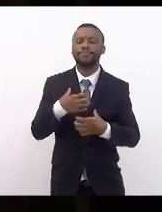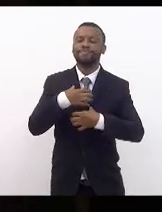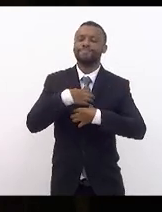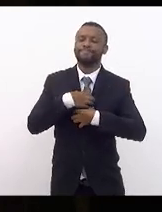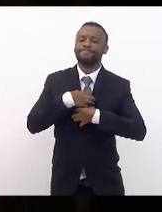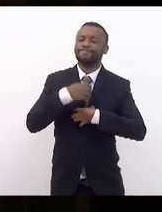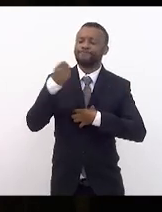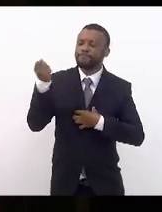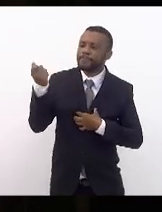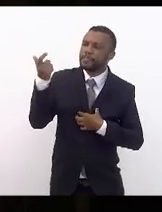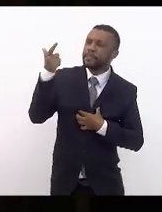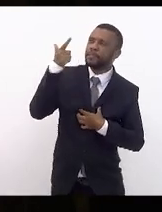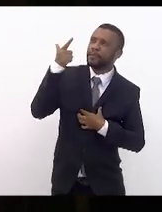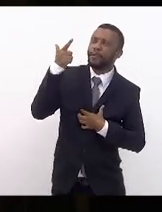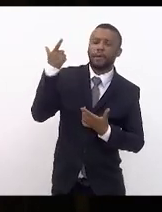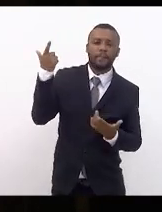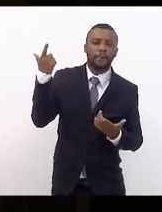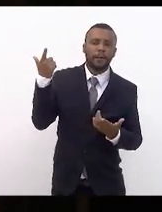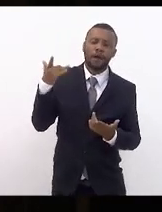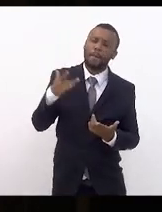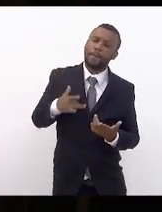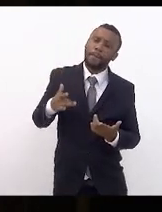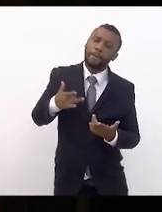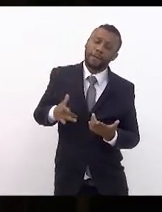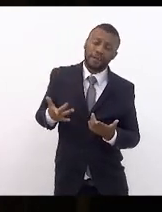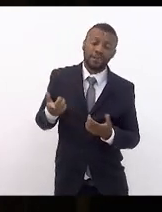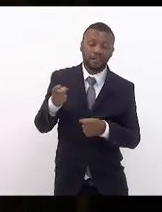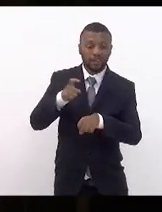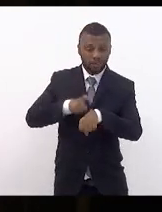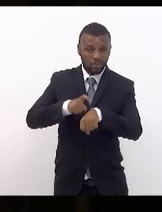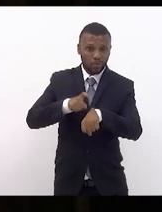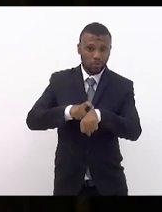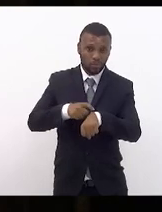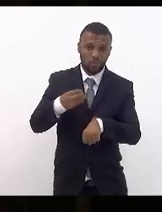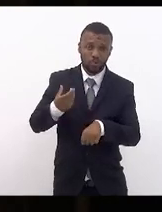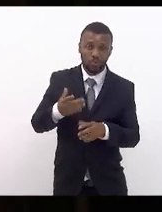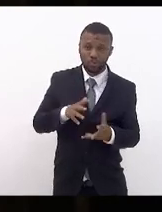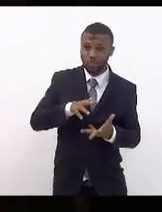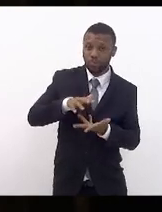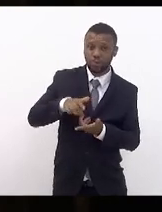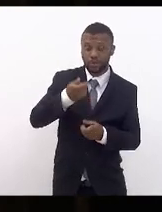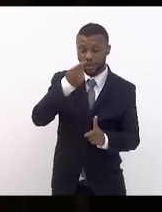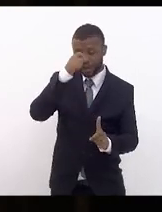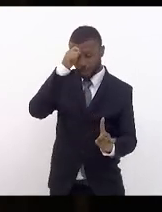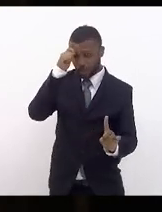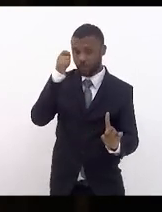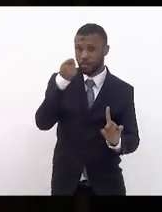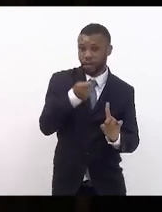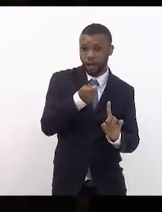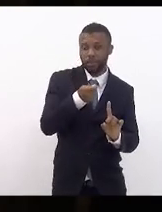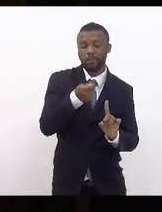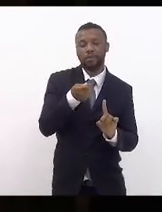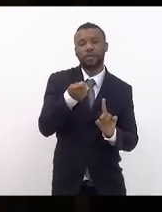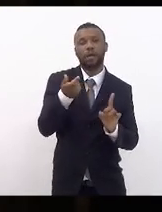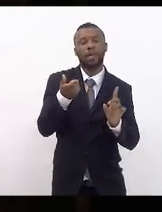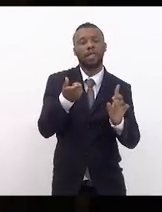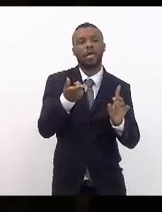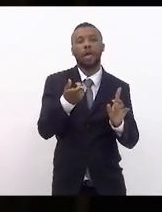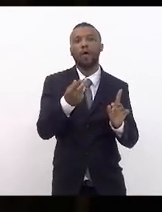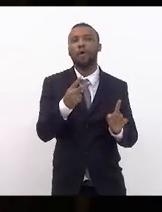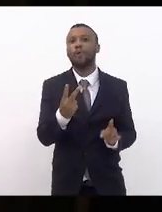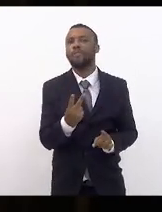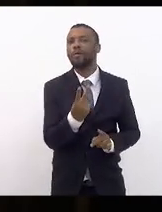pessoas. É uma pena que vivamos num mundo em que as homenagens têm perdido tanto valor e